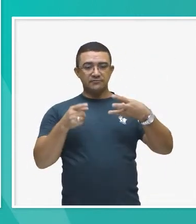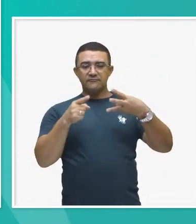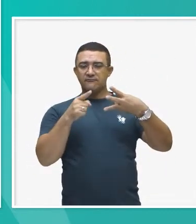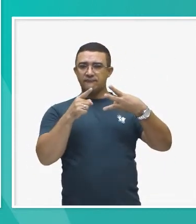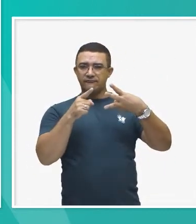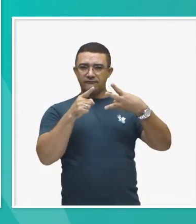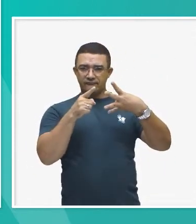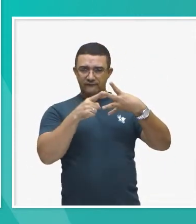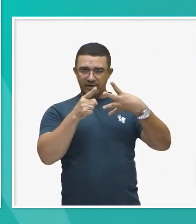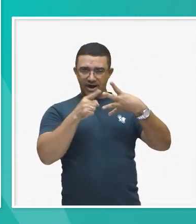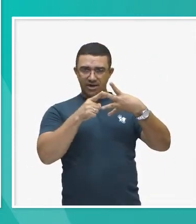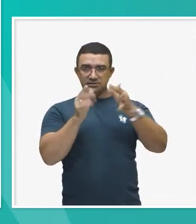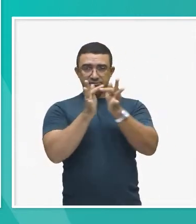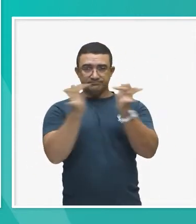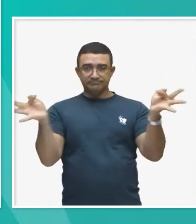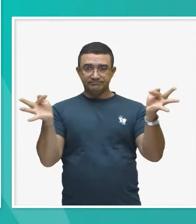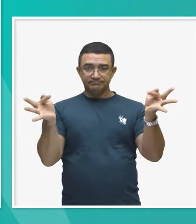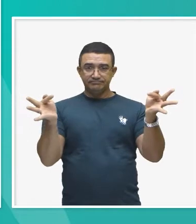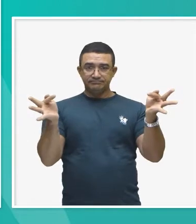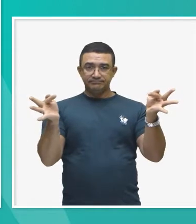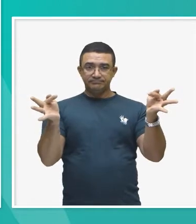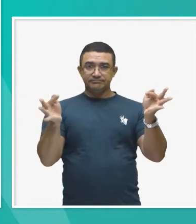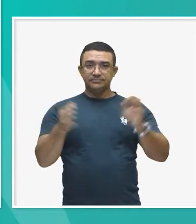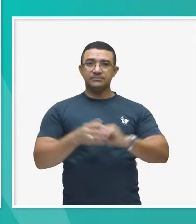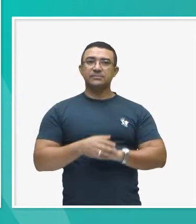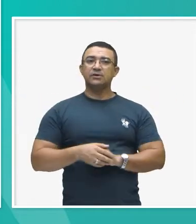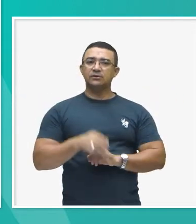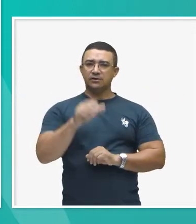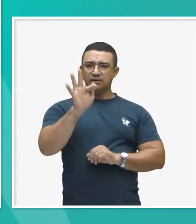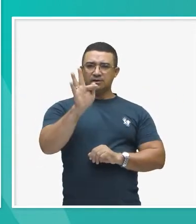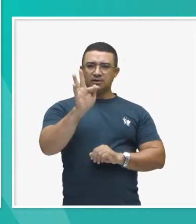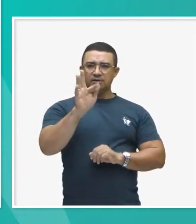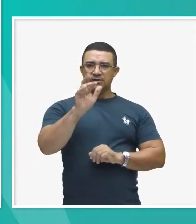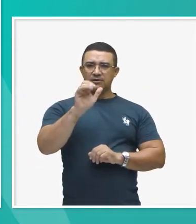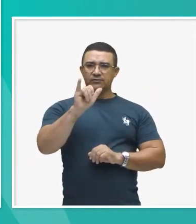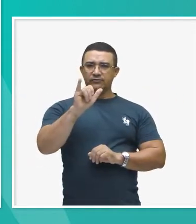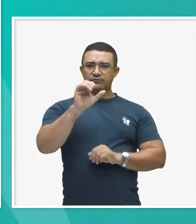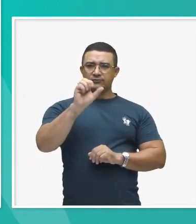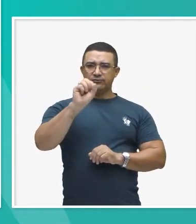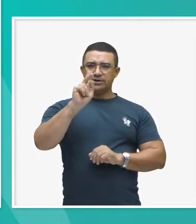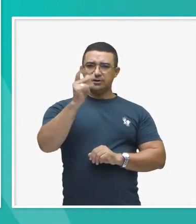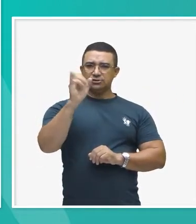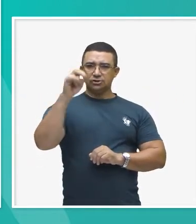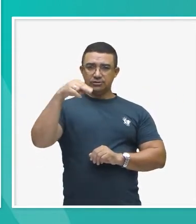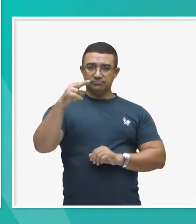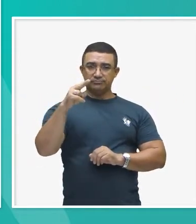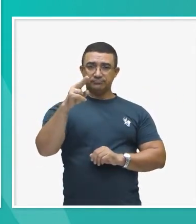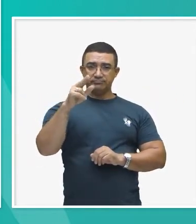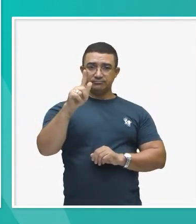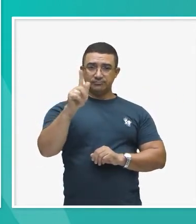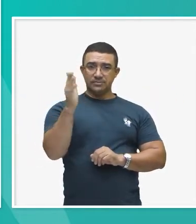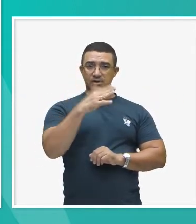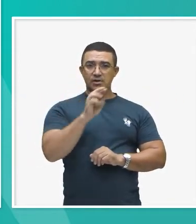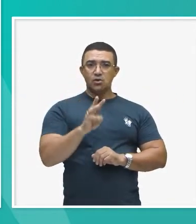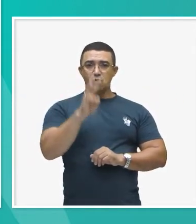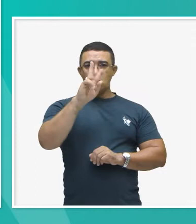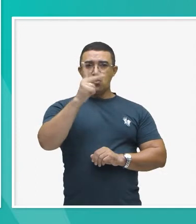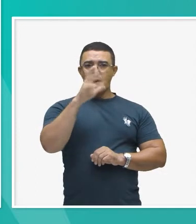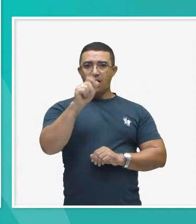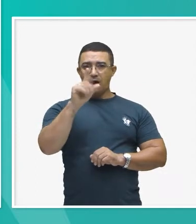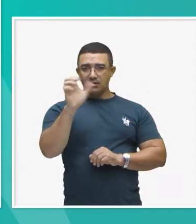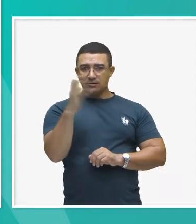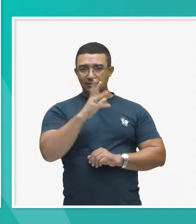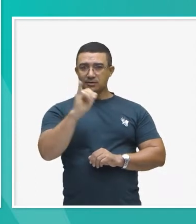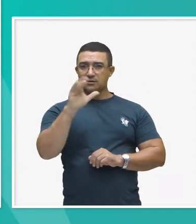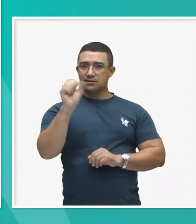eu tenho ali é fishing whale is problem in the north of the Pacific Ocean,